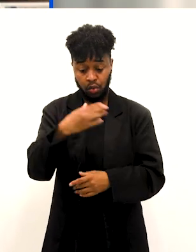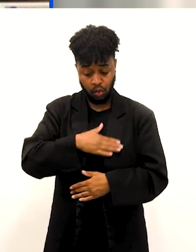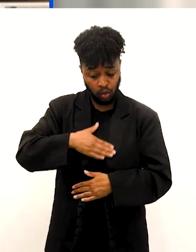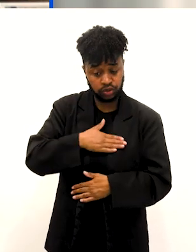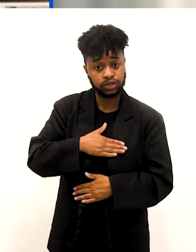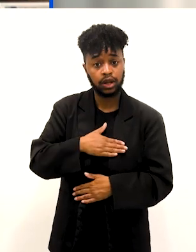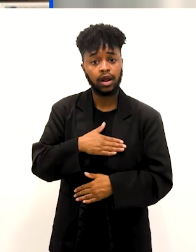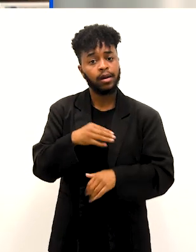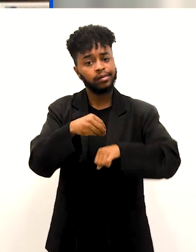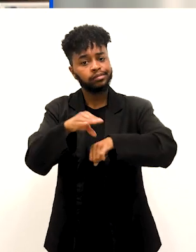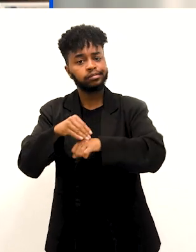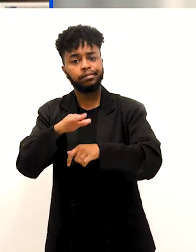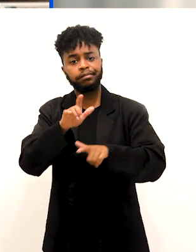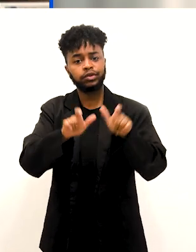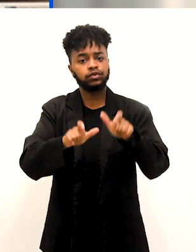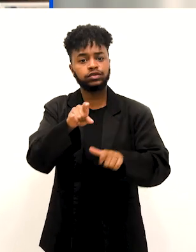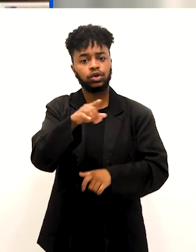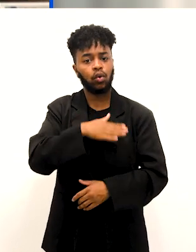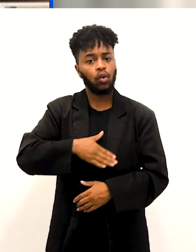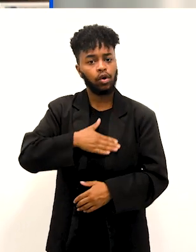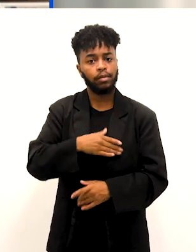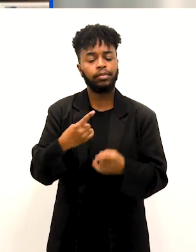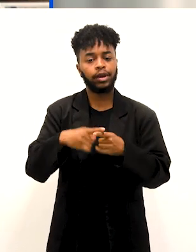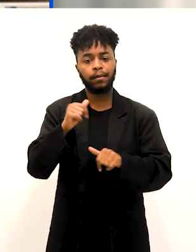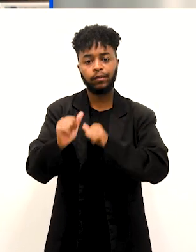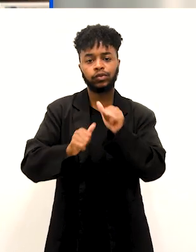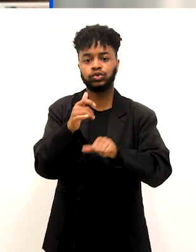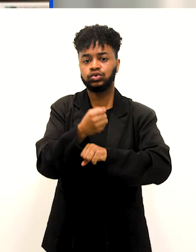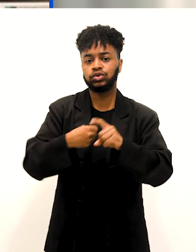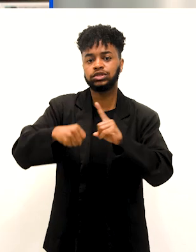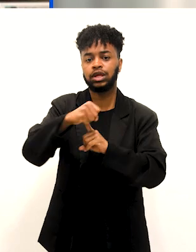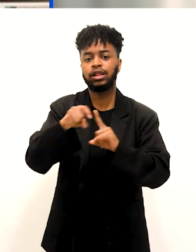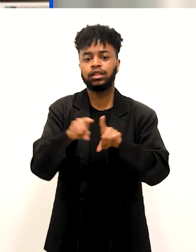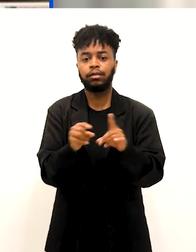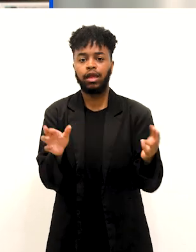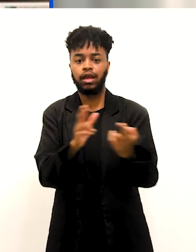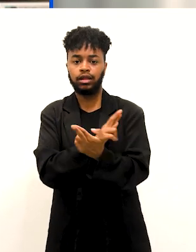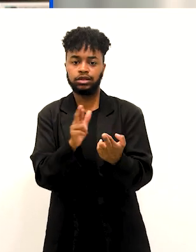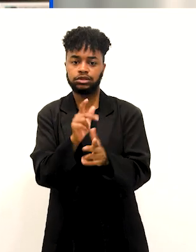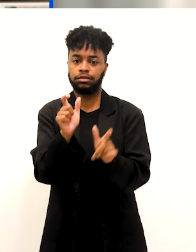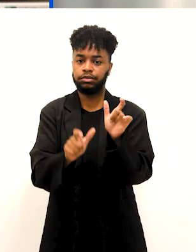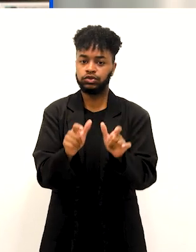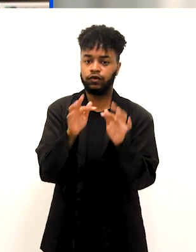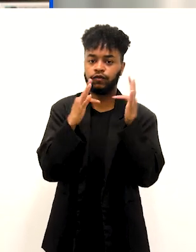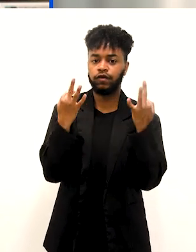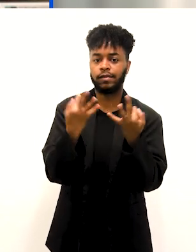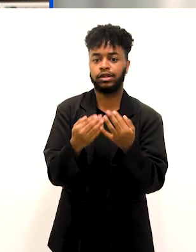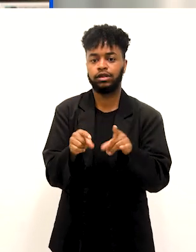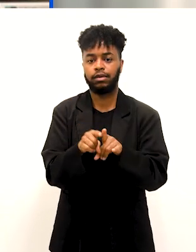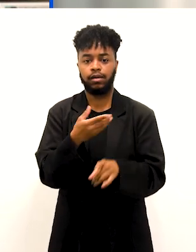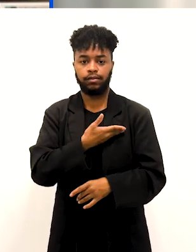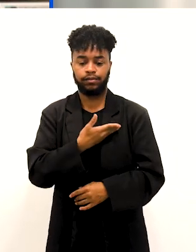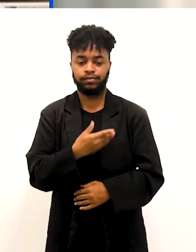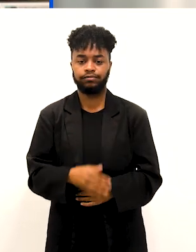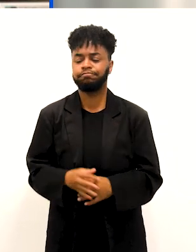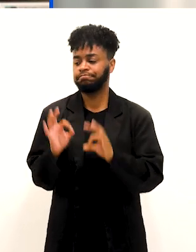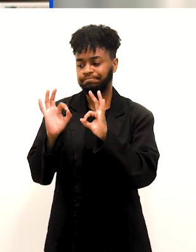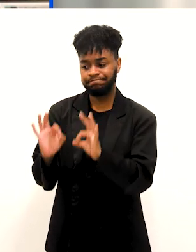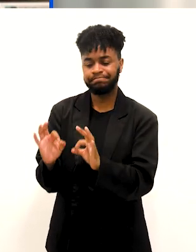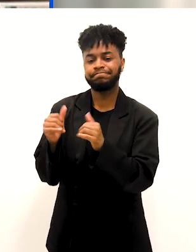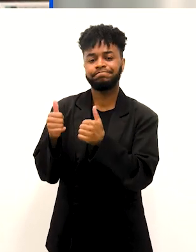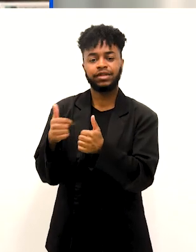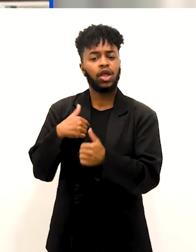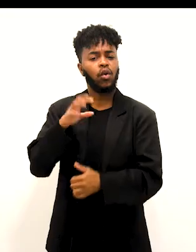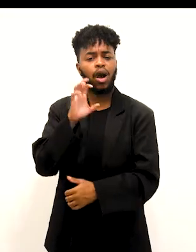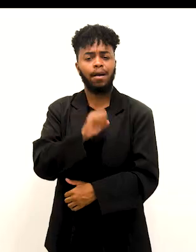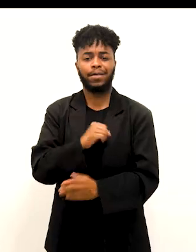pessoas queridas, porque isso gera uma transformação muito saudável, não só para a sociedade, mas para relações também das pessoas, das famílias, dos amigos. Com